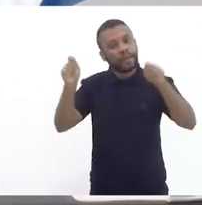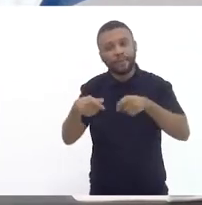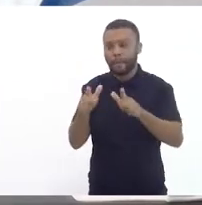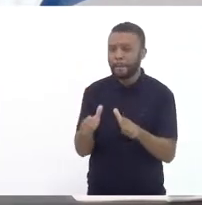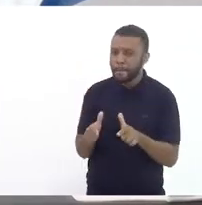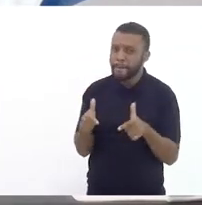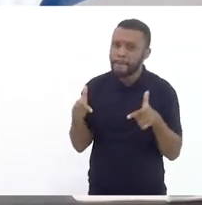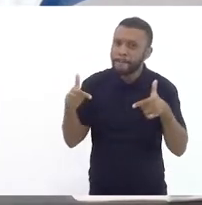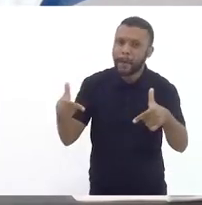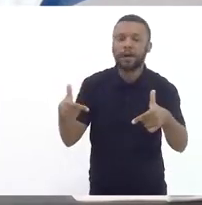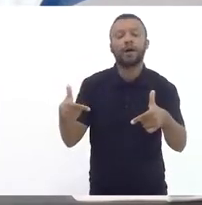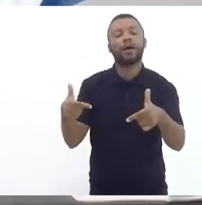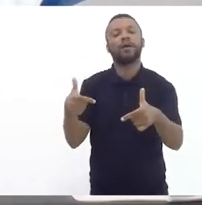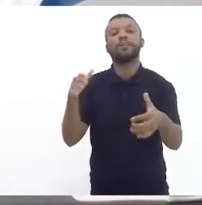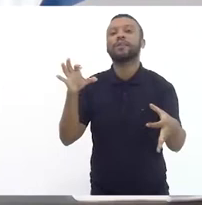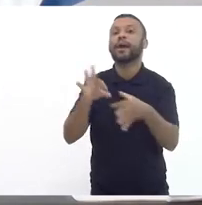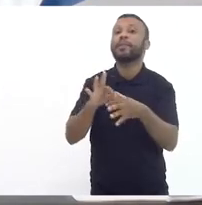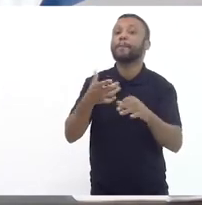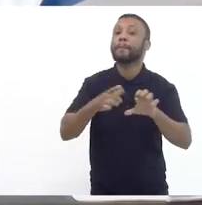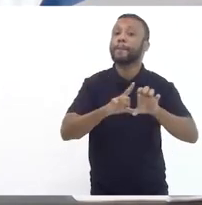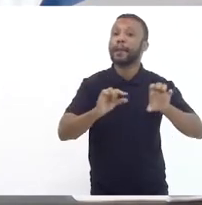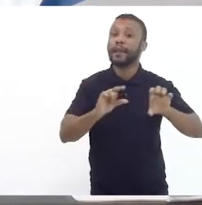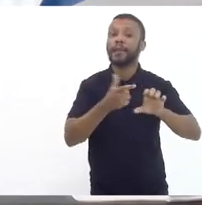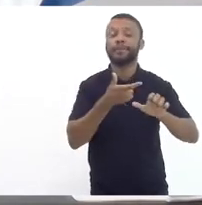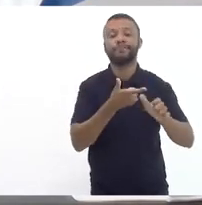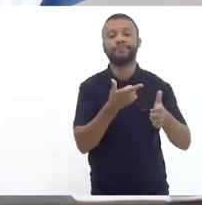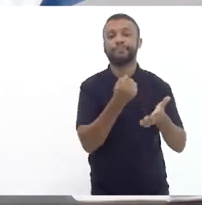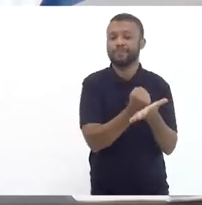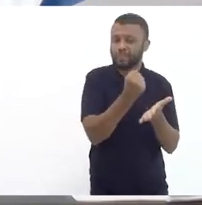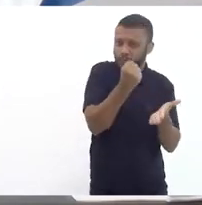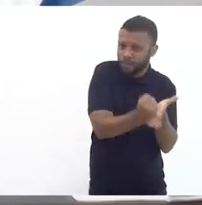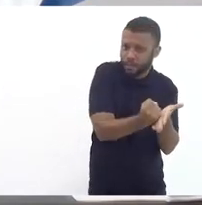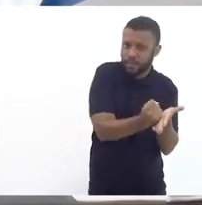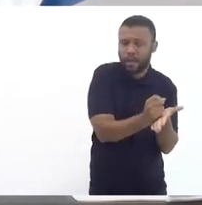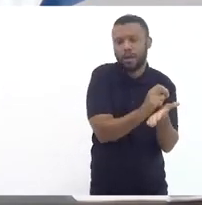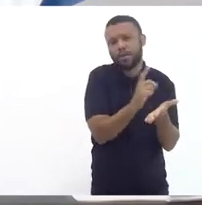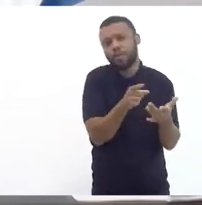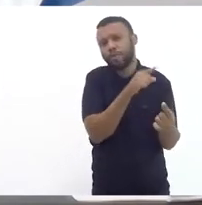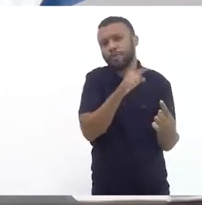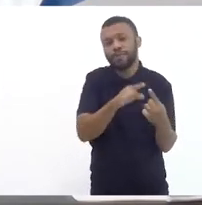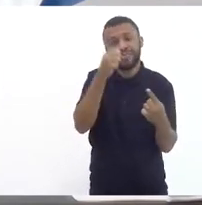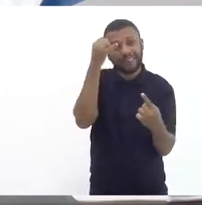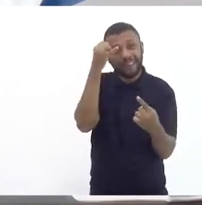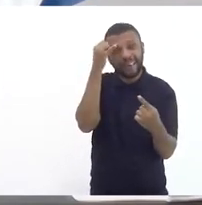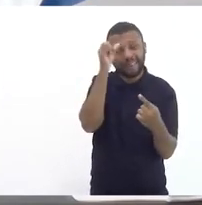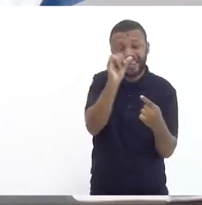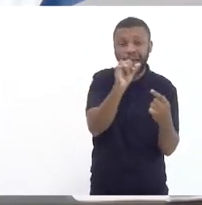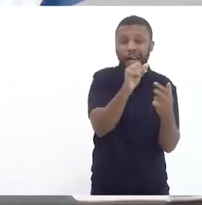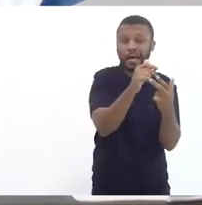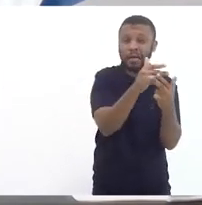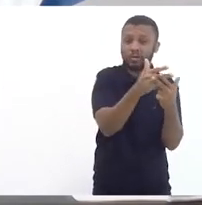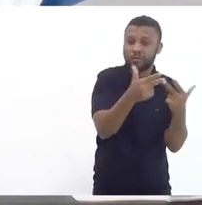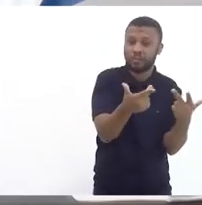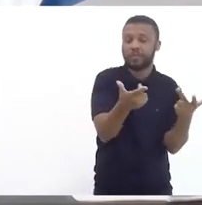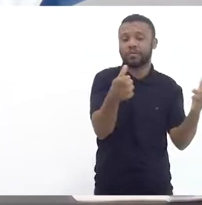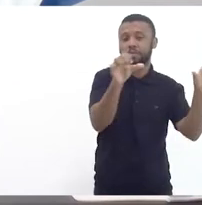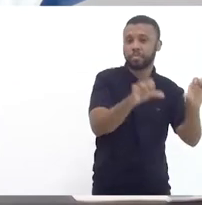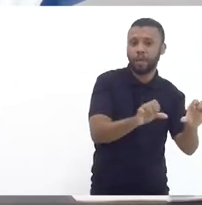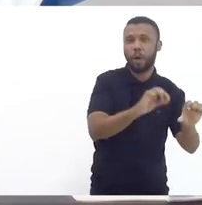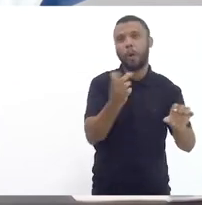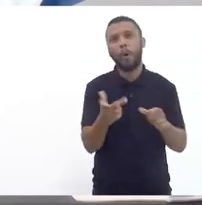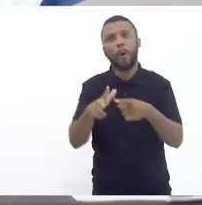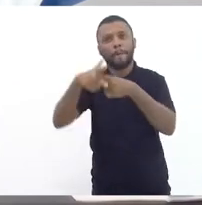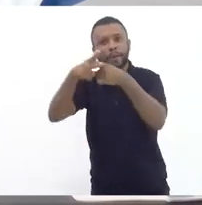enfrentados pela concessionária, seja preventivamente, seja corretivamente? Também queria perguntar, na